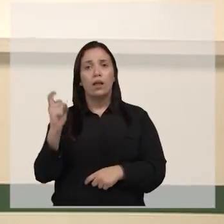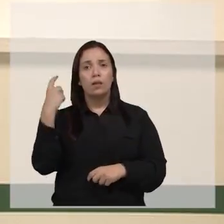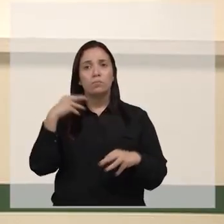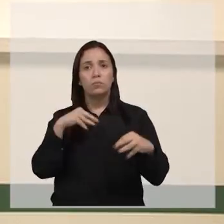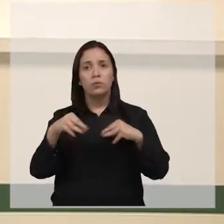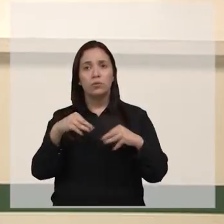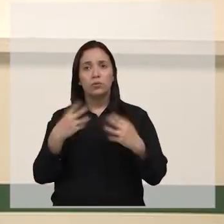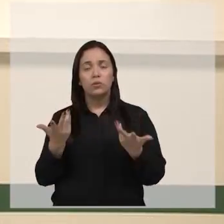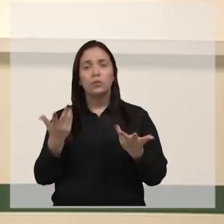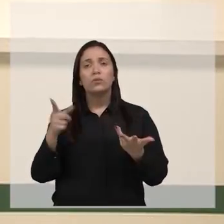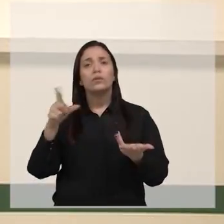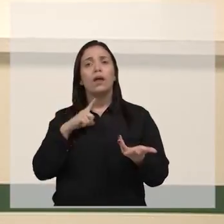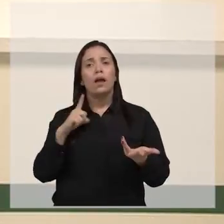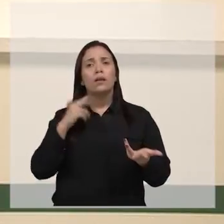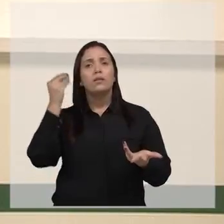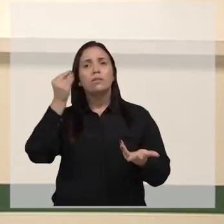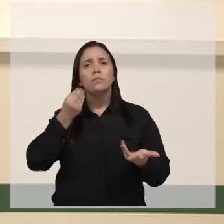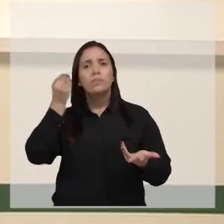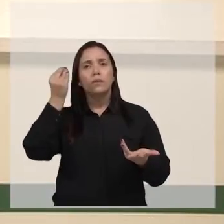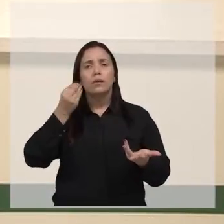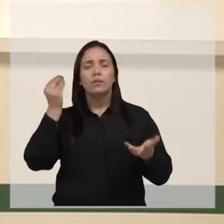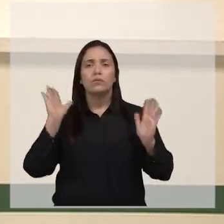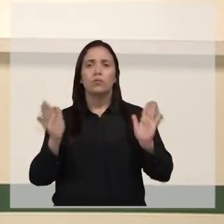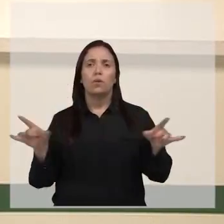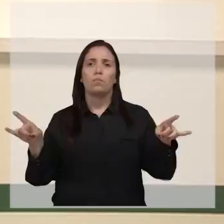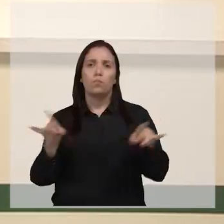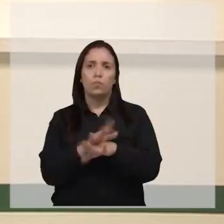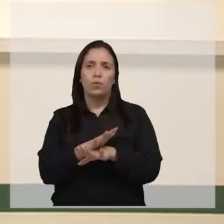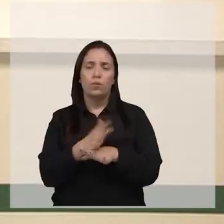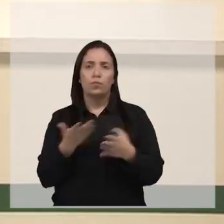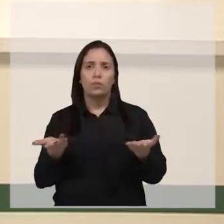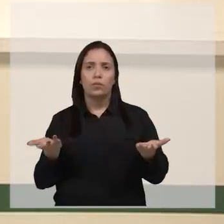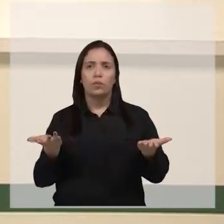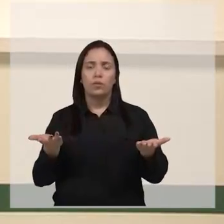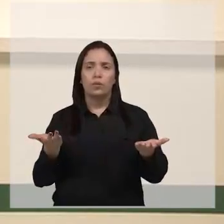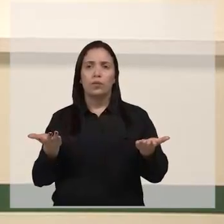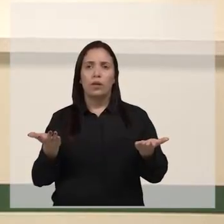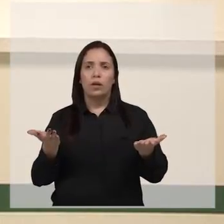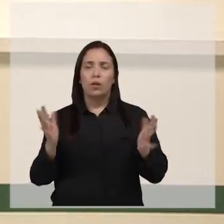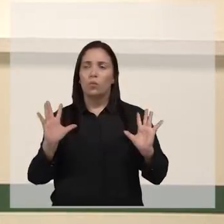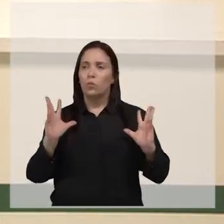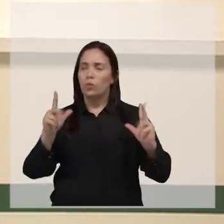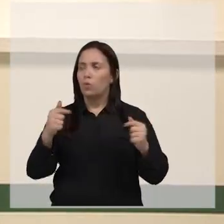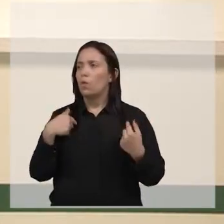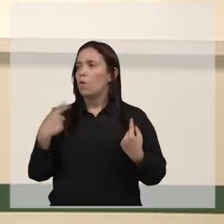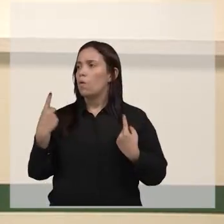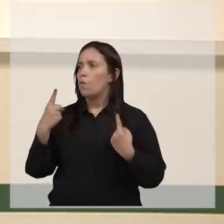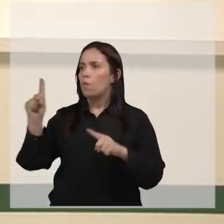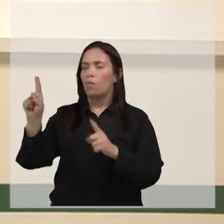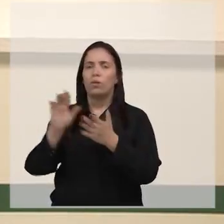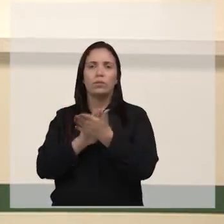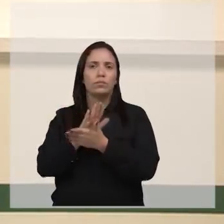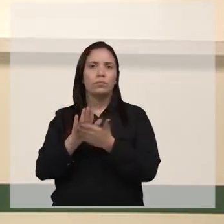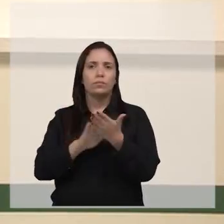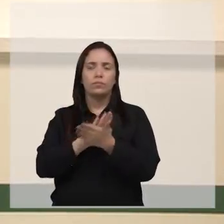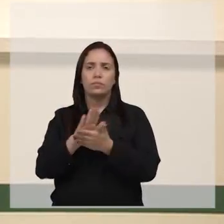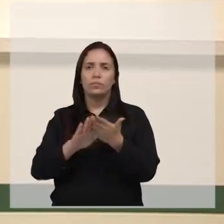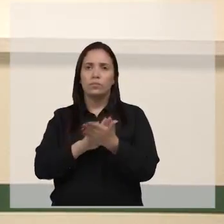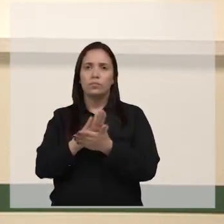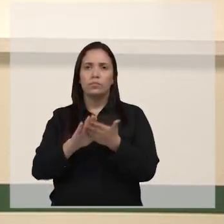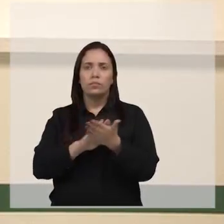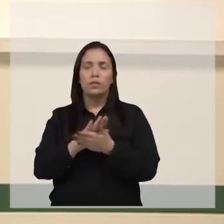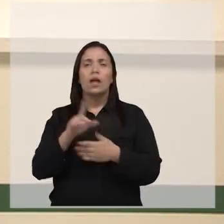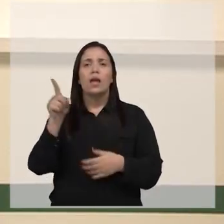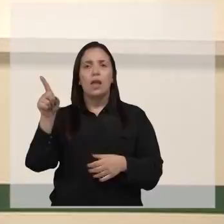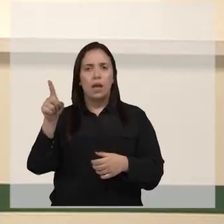São homens que conhecem a pasta. Ninguém está sendo contra aqui não, e seria idiotice, que não fizesse uma